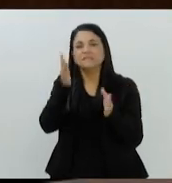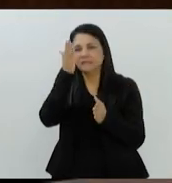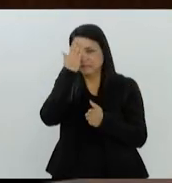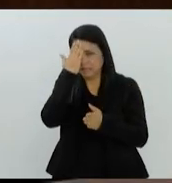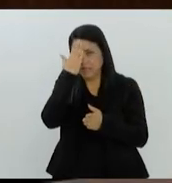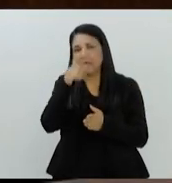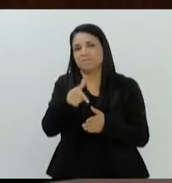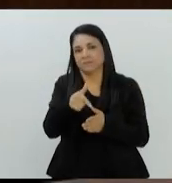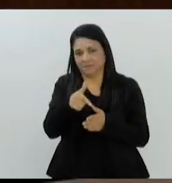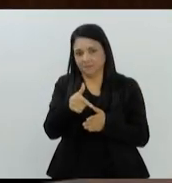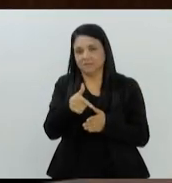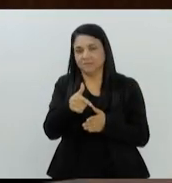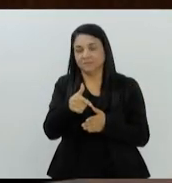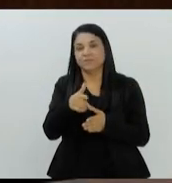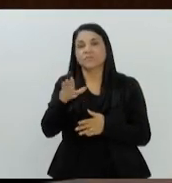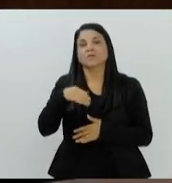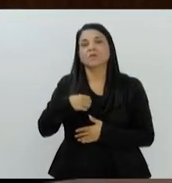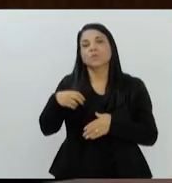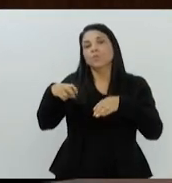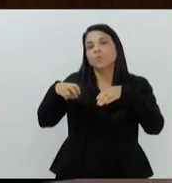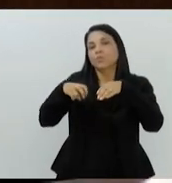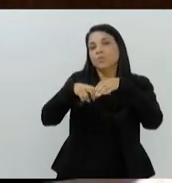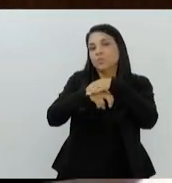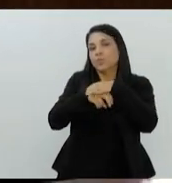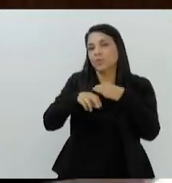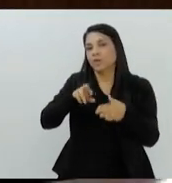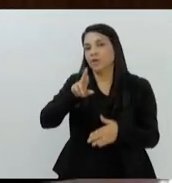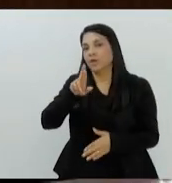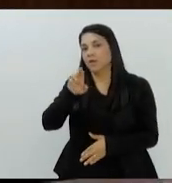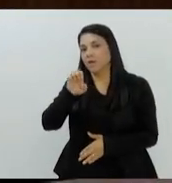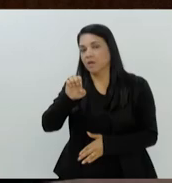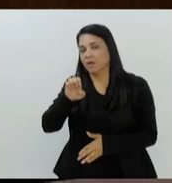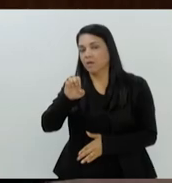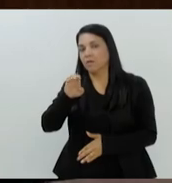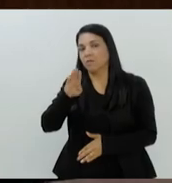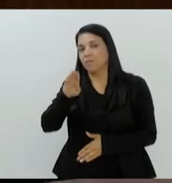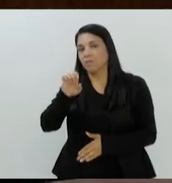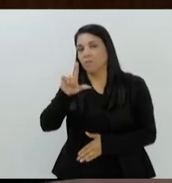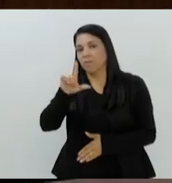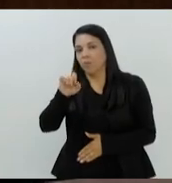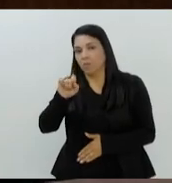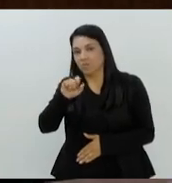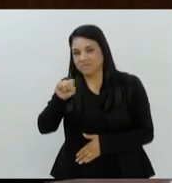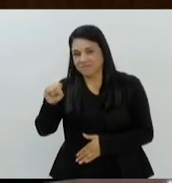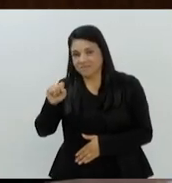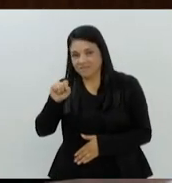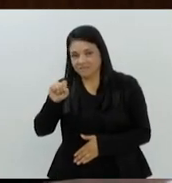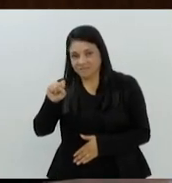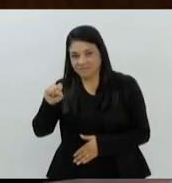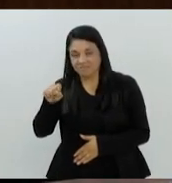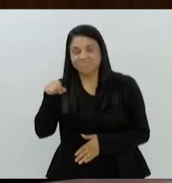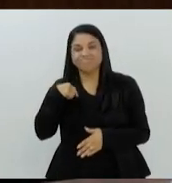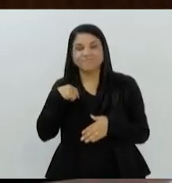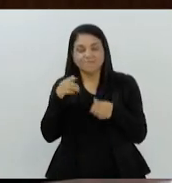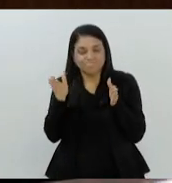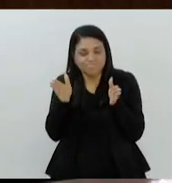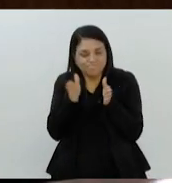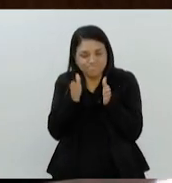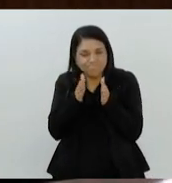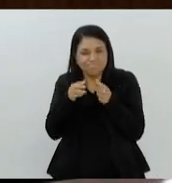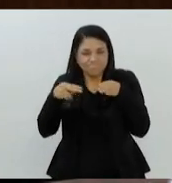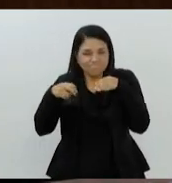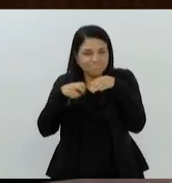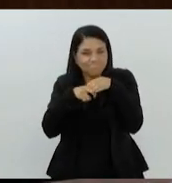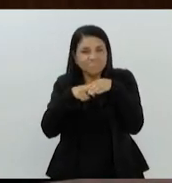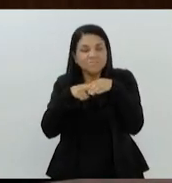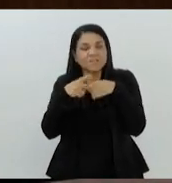túnel Rebouças, esses cursos são muito estreitos, não tem assim uma coisa que você possa parar. Então, mas a